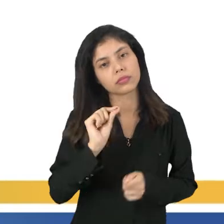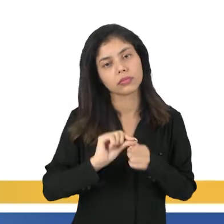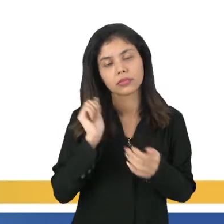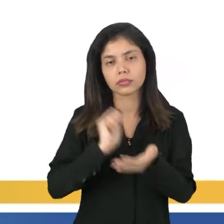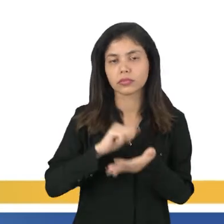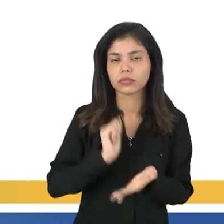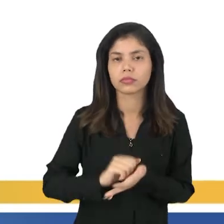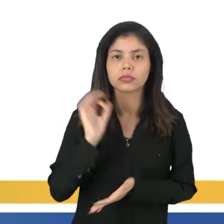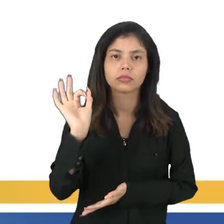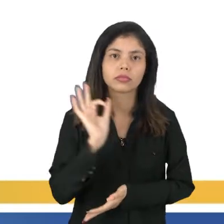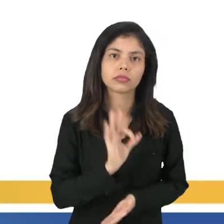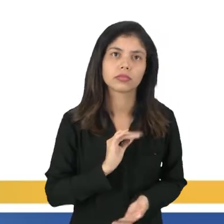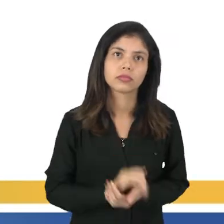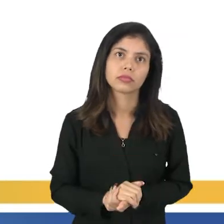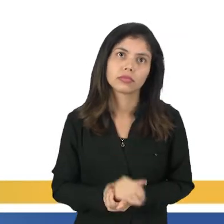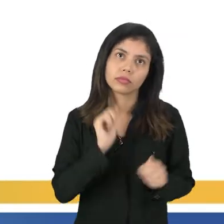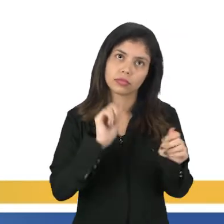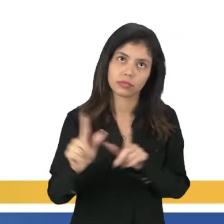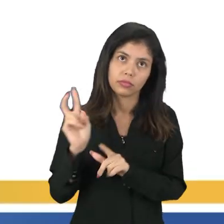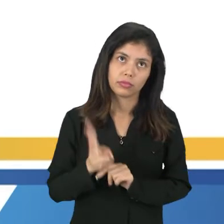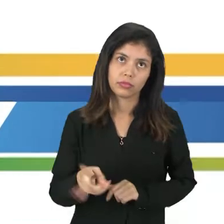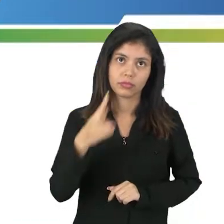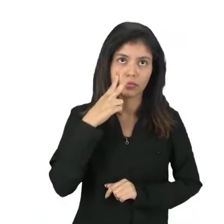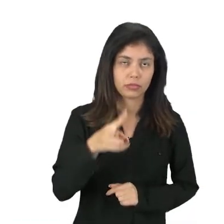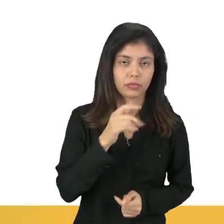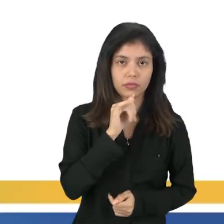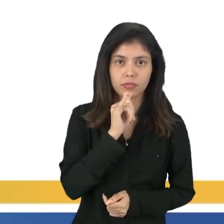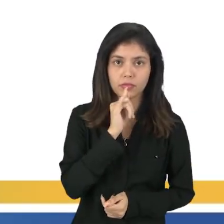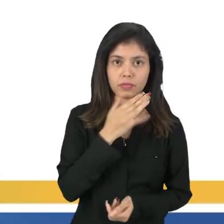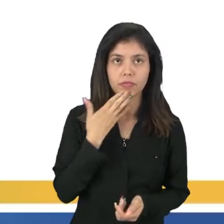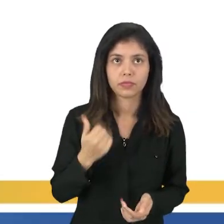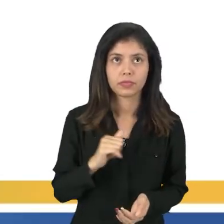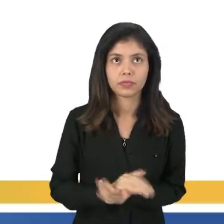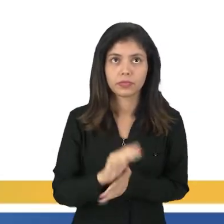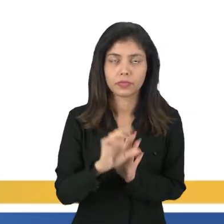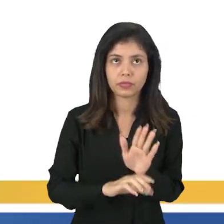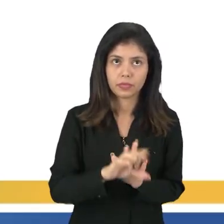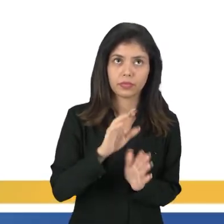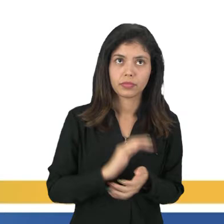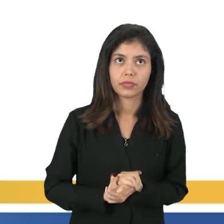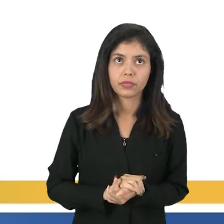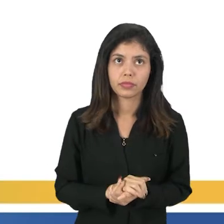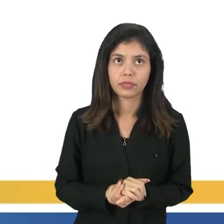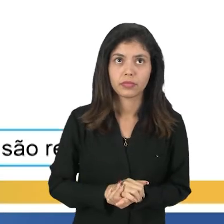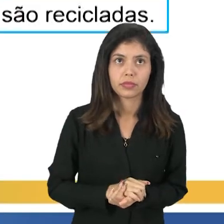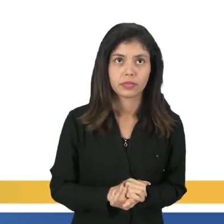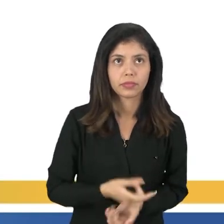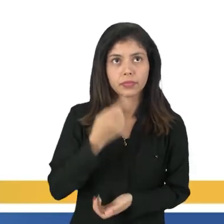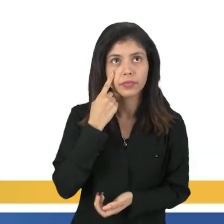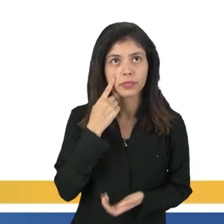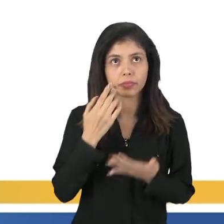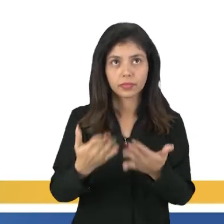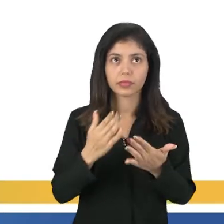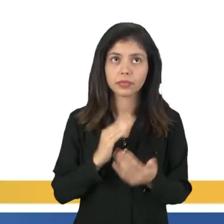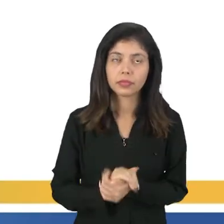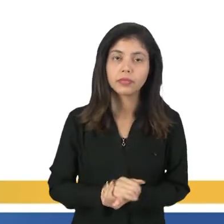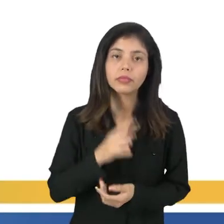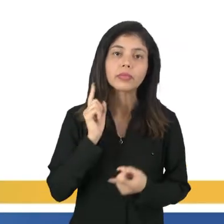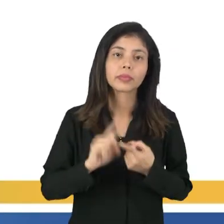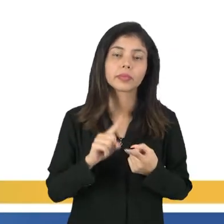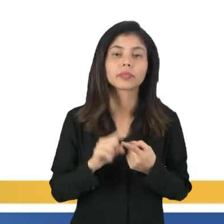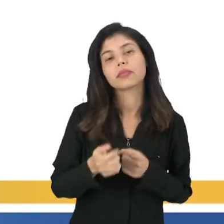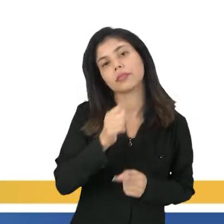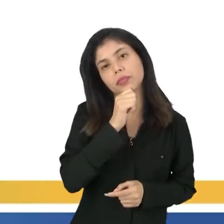escrever a porcentagem. Vamos prosseguir e ver outro exemplo para a gente entender melhor esse conteúdo? Tá ok? Eu vou colocar aqui o meu exemplo